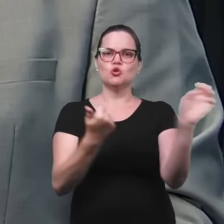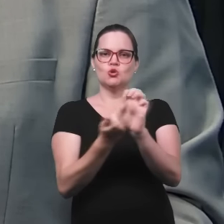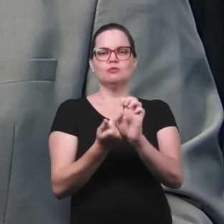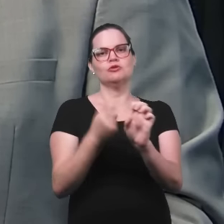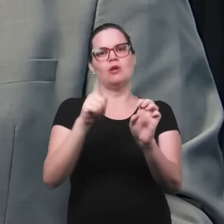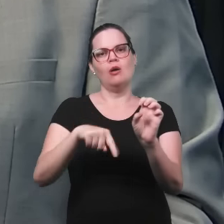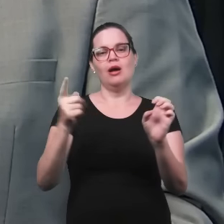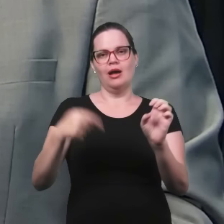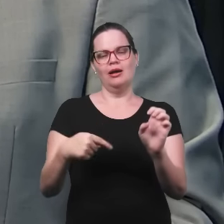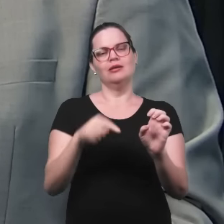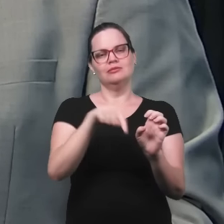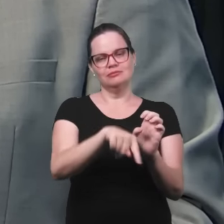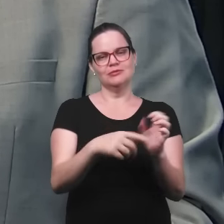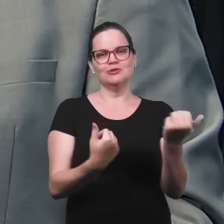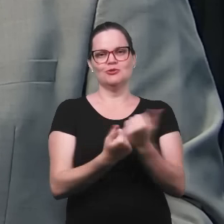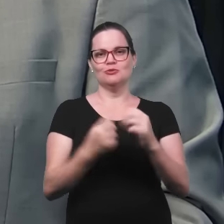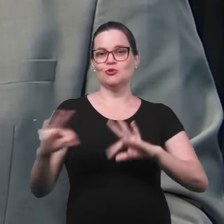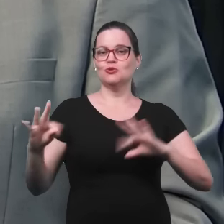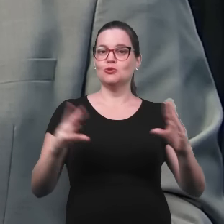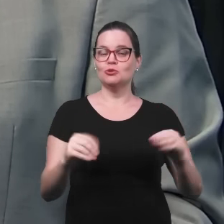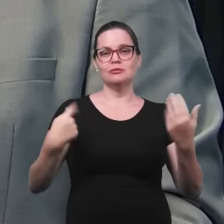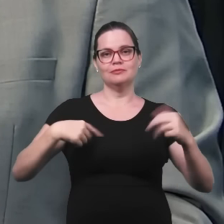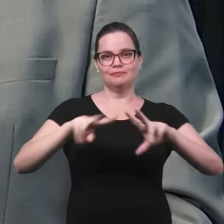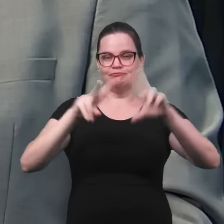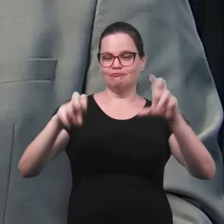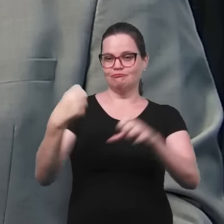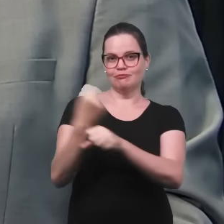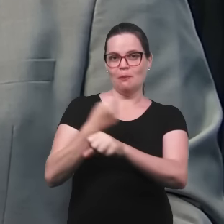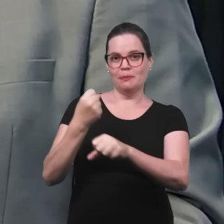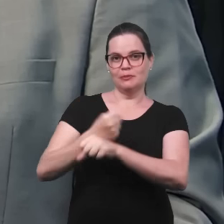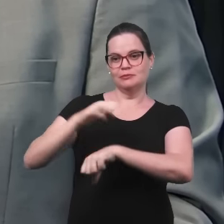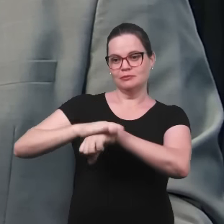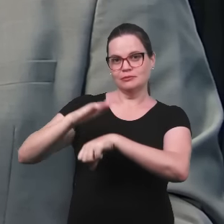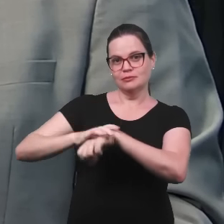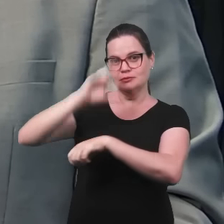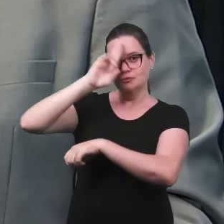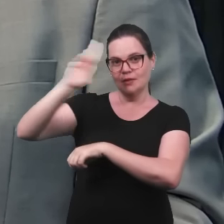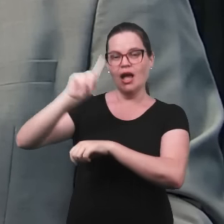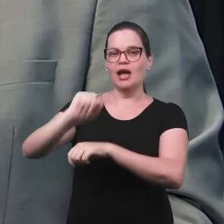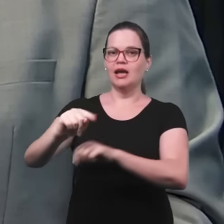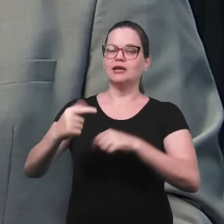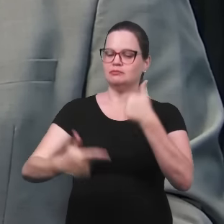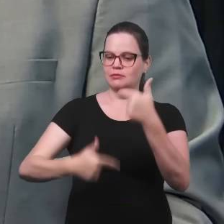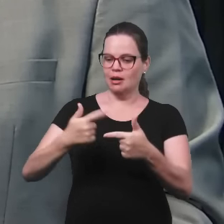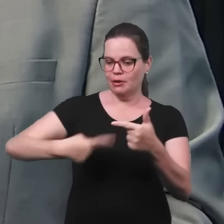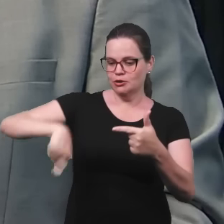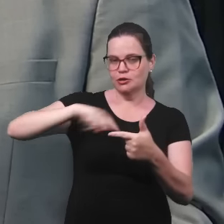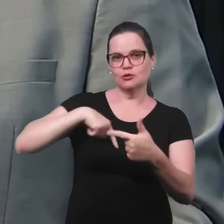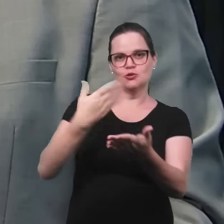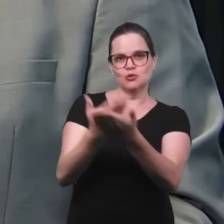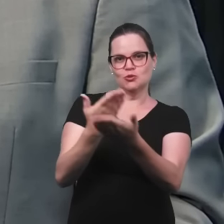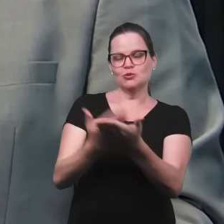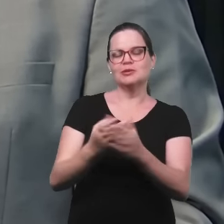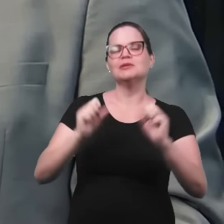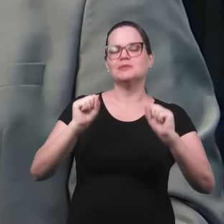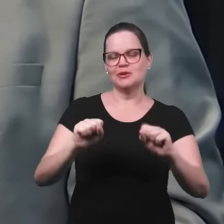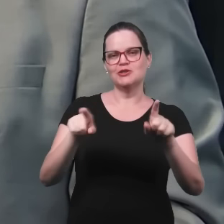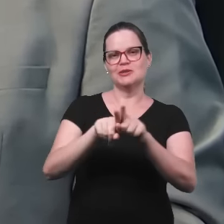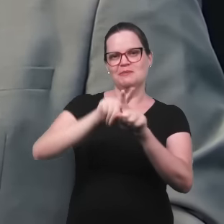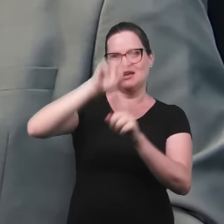é esta obra profética que nós estamos estudando aqui, aprendendo